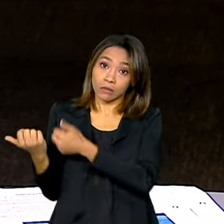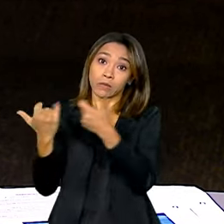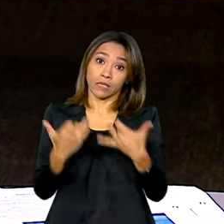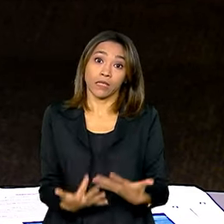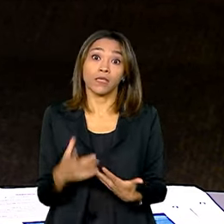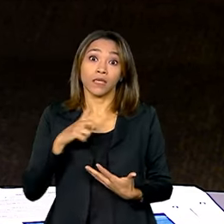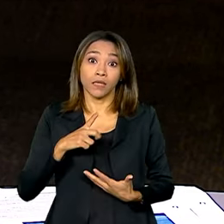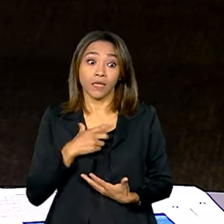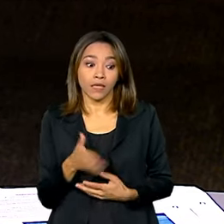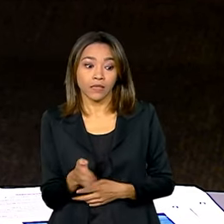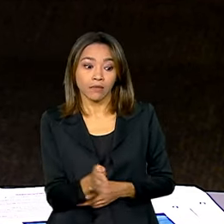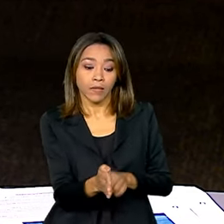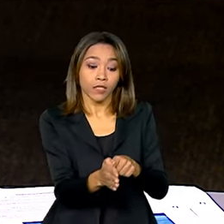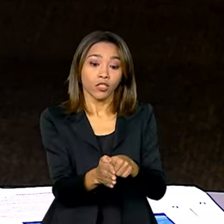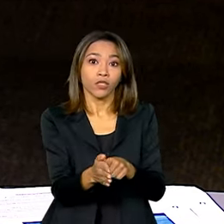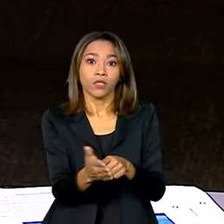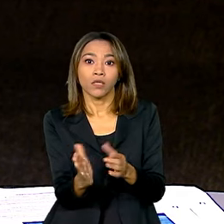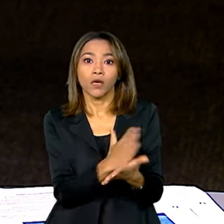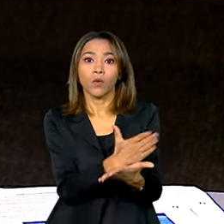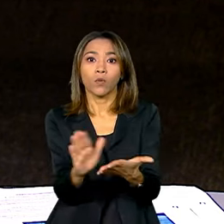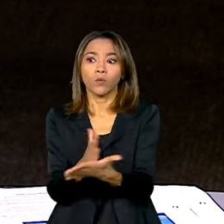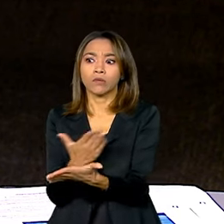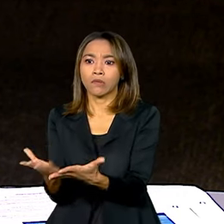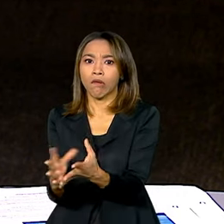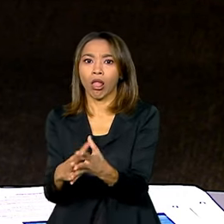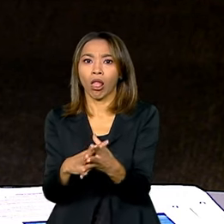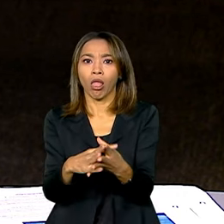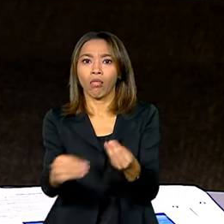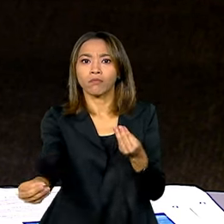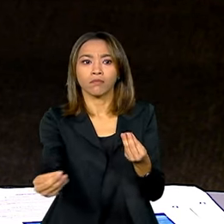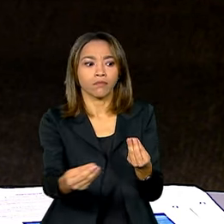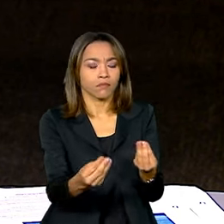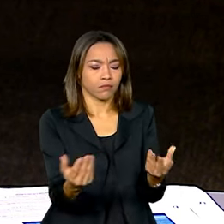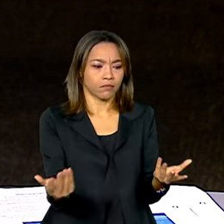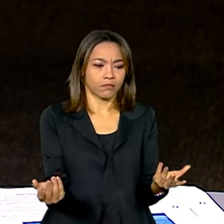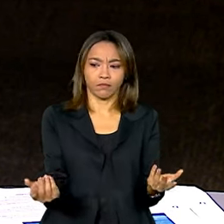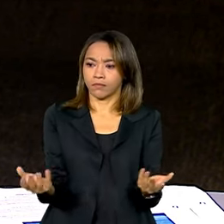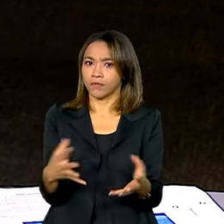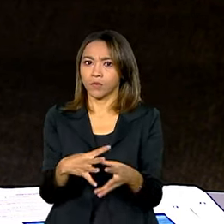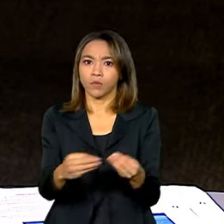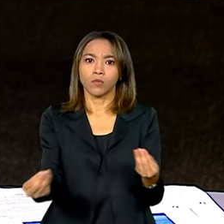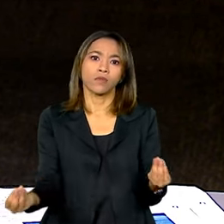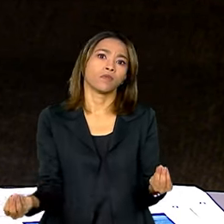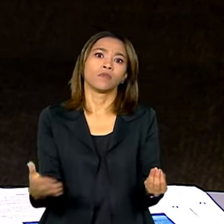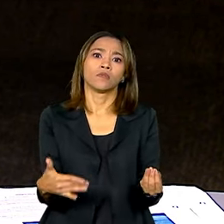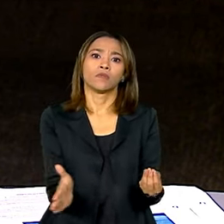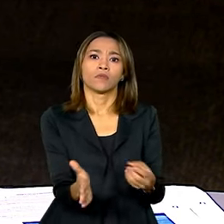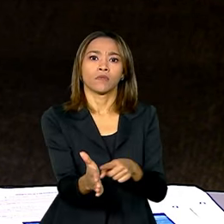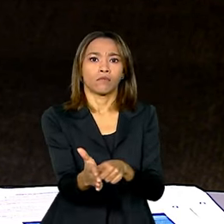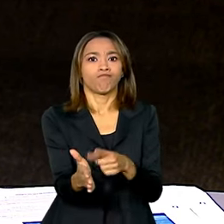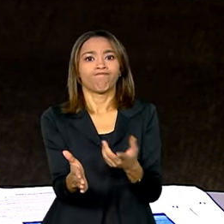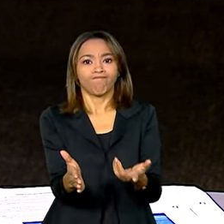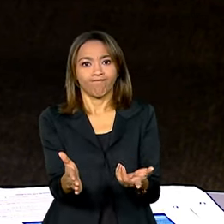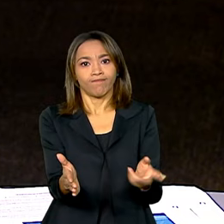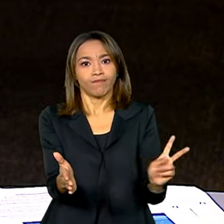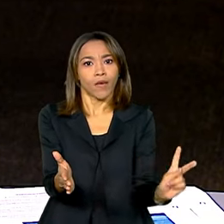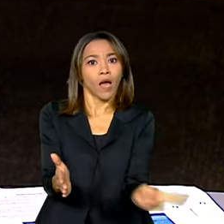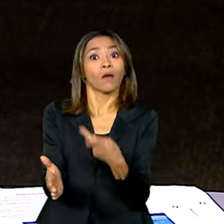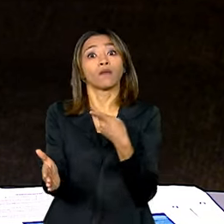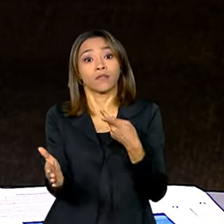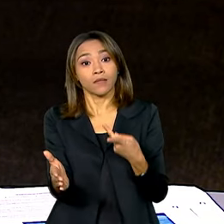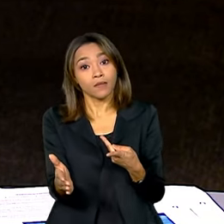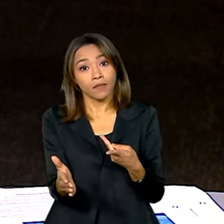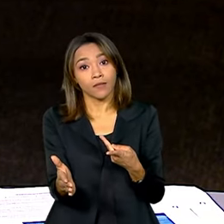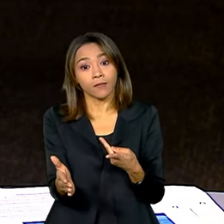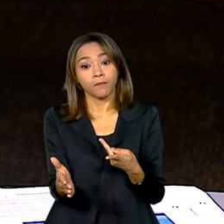forma muito preocupante, começam a deixar, a sinalizar uma possível